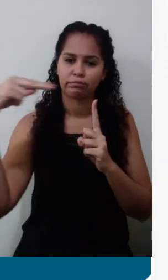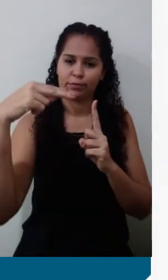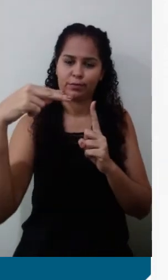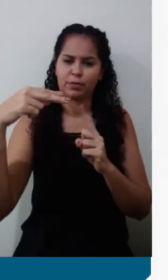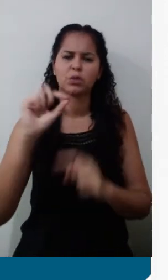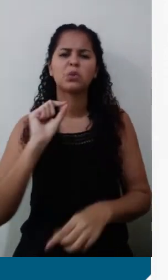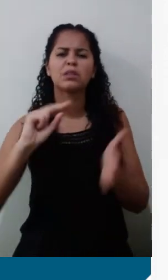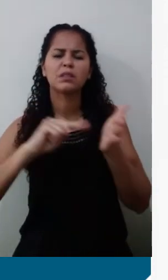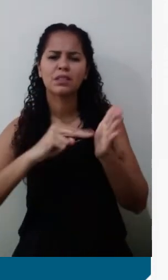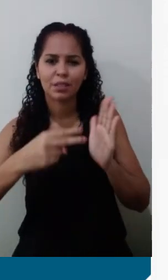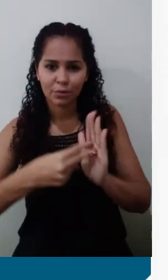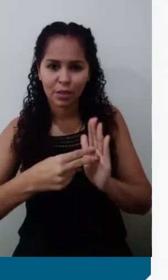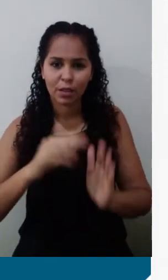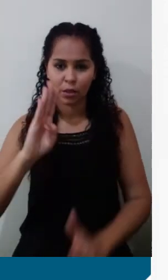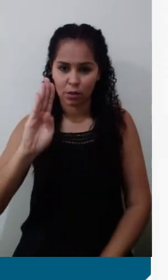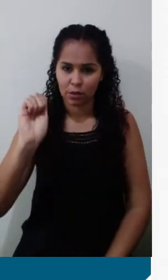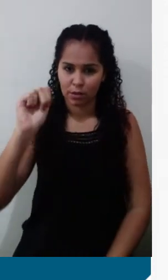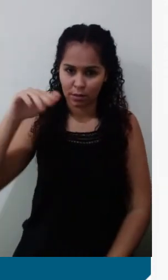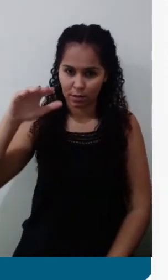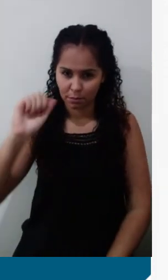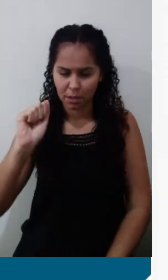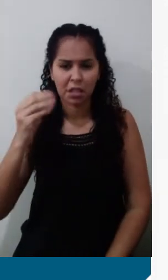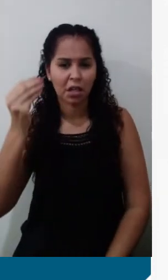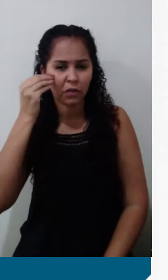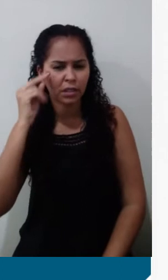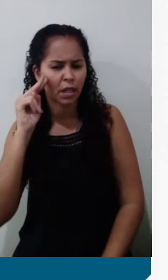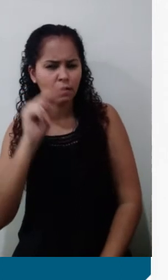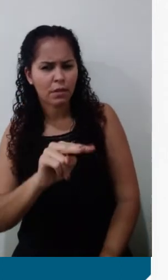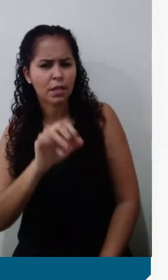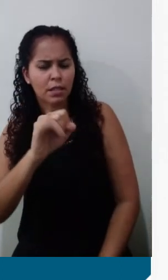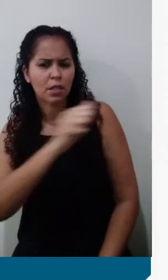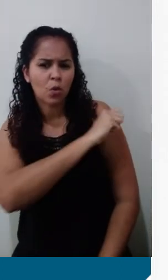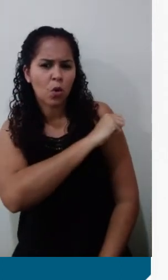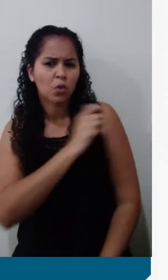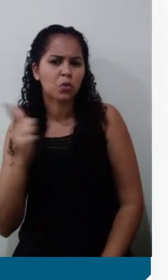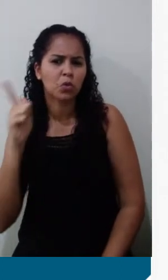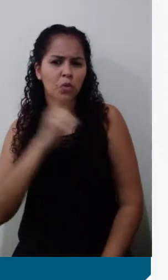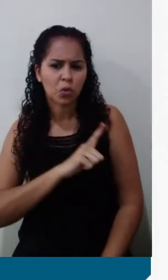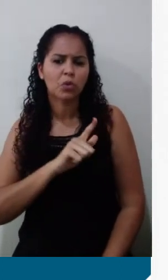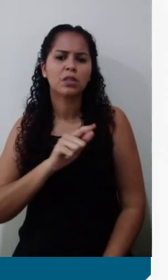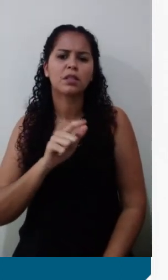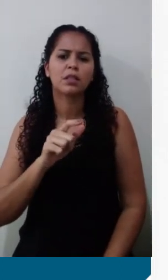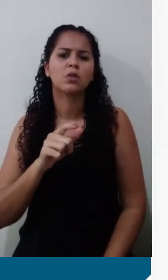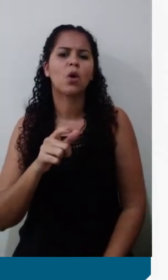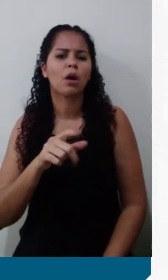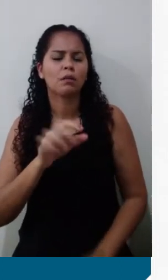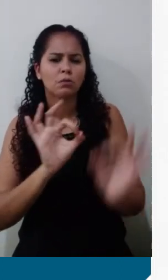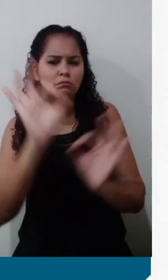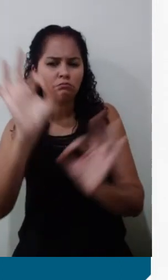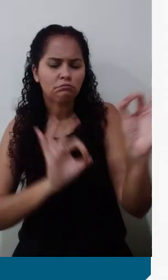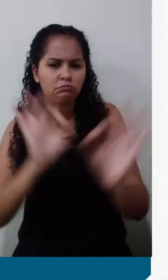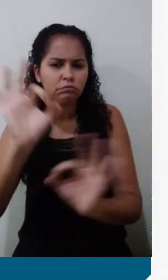O que isso significa? Que a banca vai tentar identificar se o aluno soube selecionar as informações retiradas